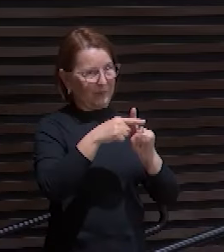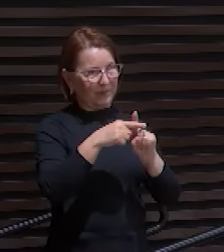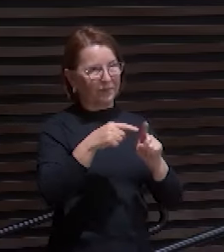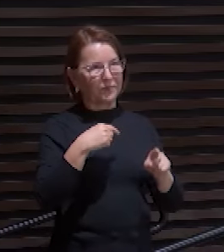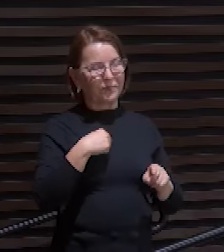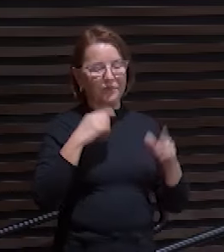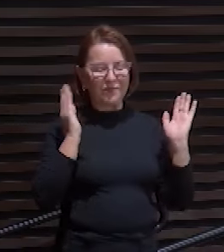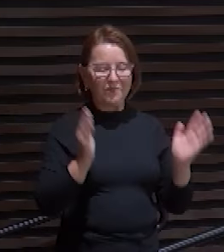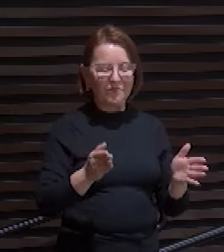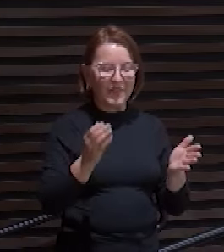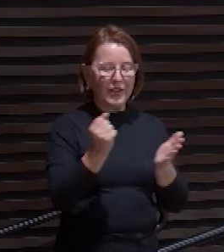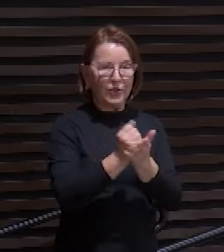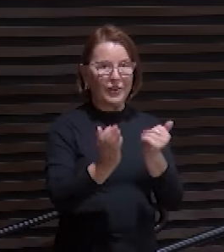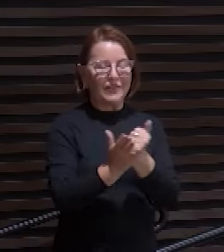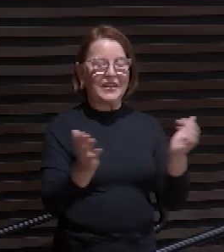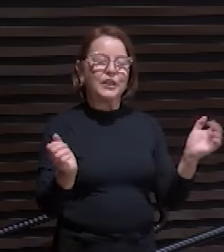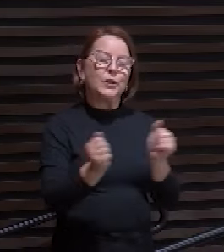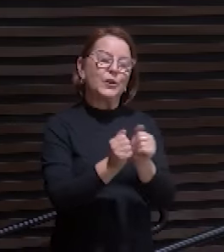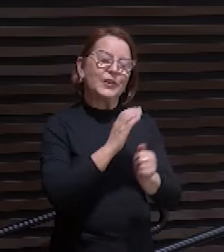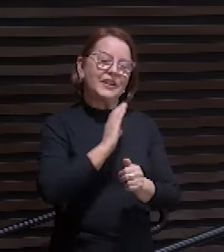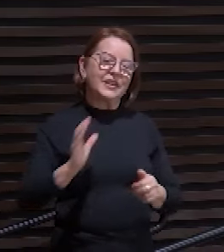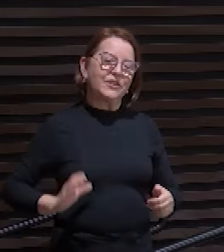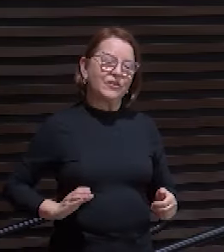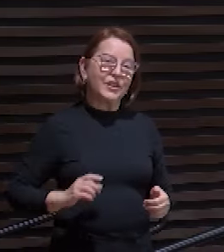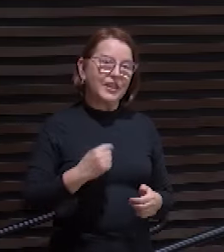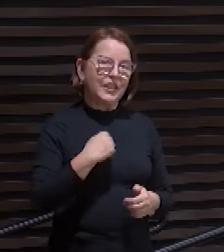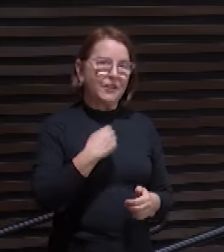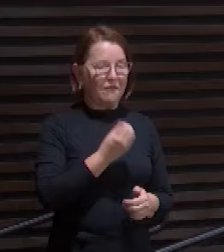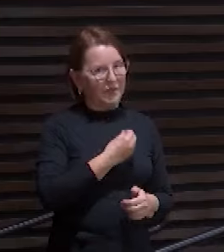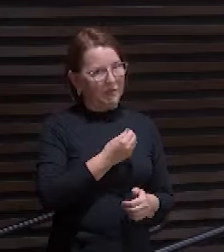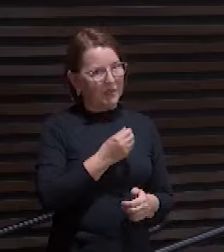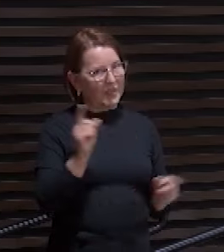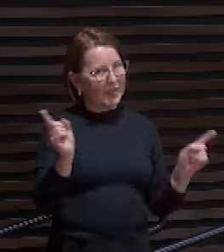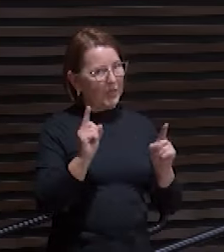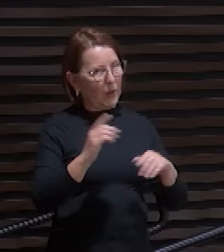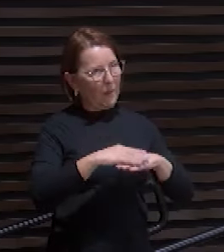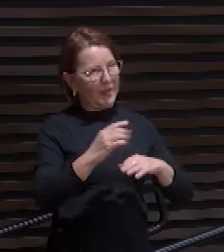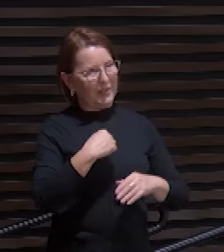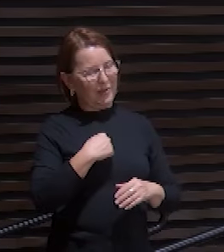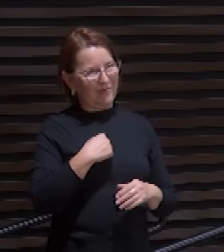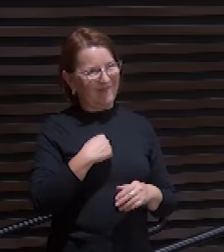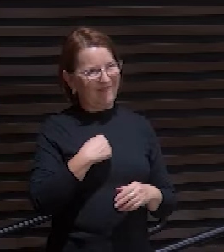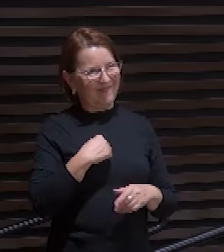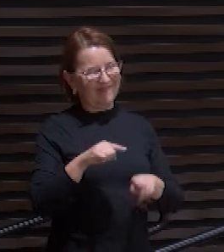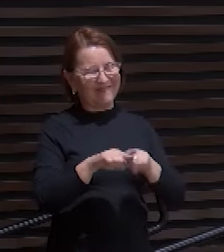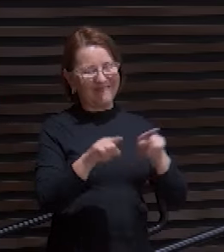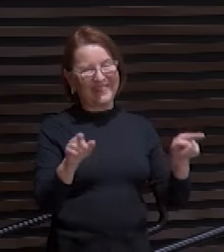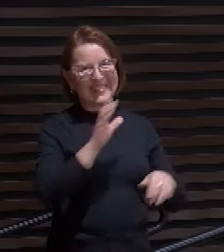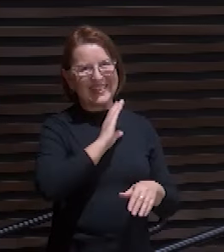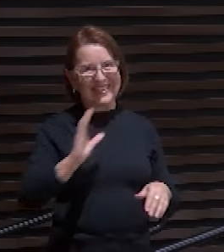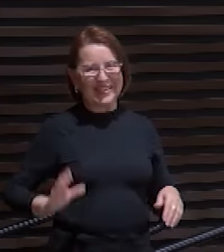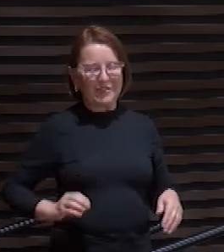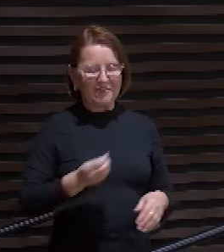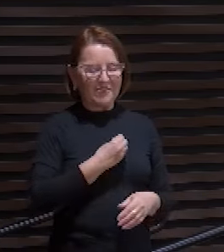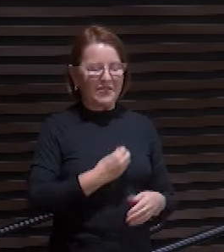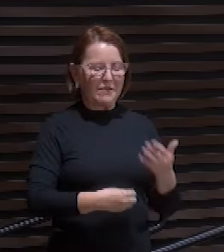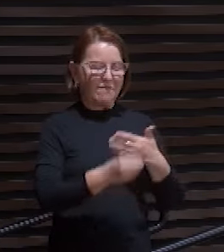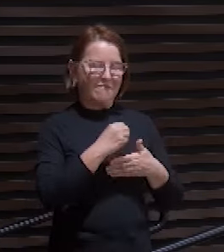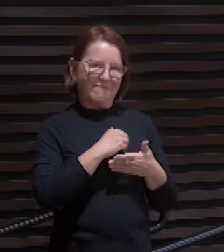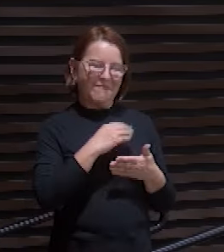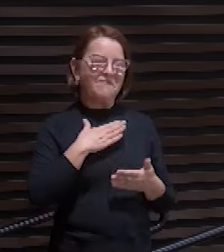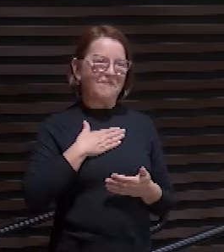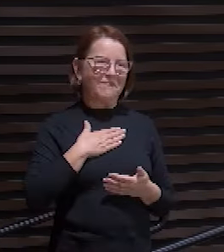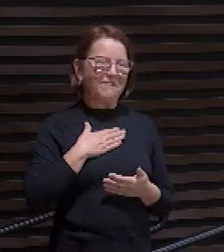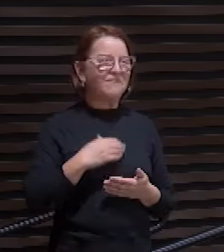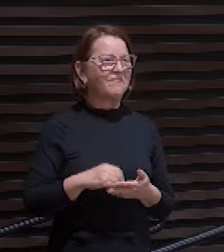estou crucificado com Cristo e vivo, não mais eu, mas Cristo vive